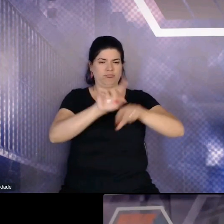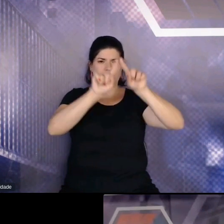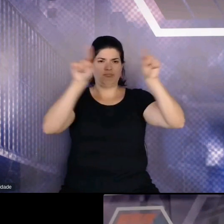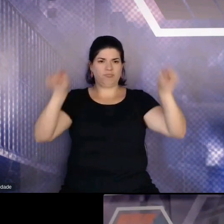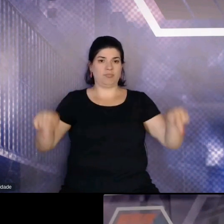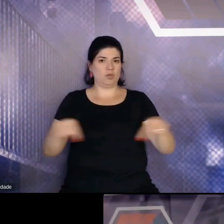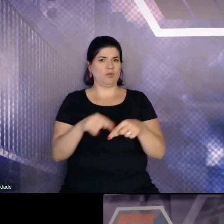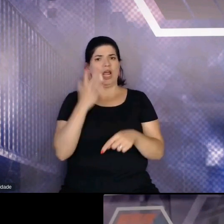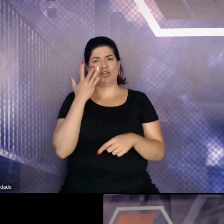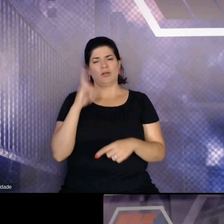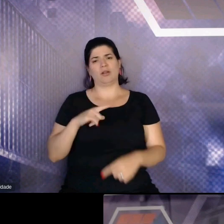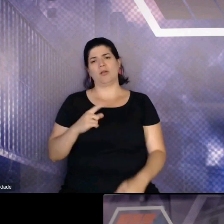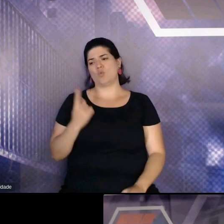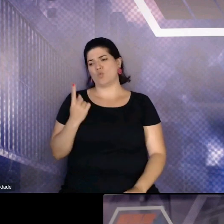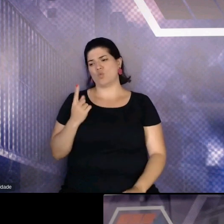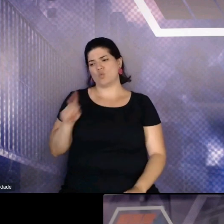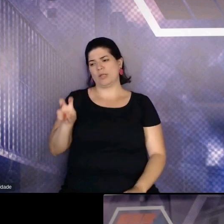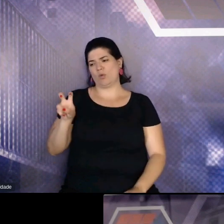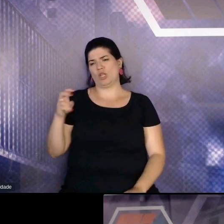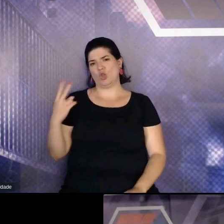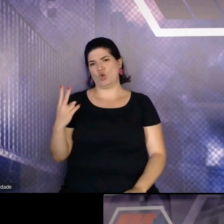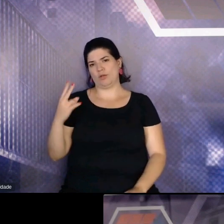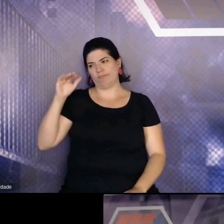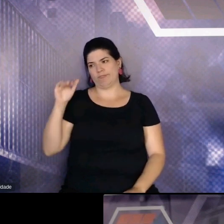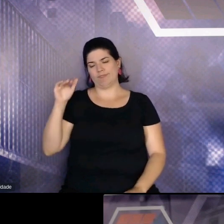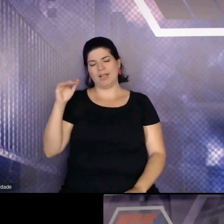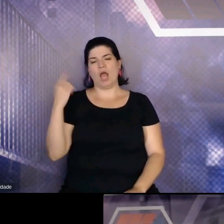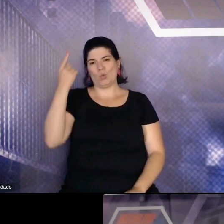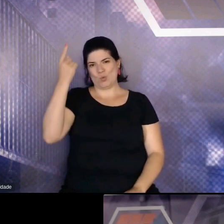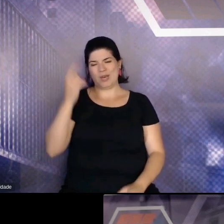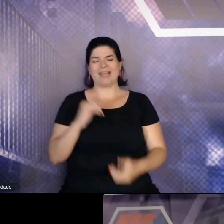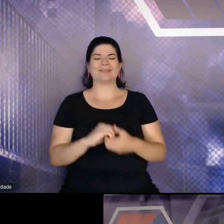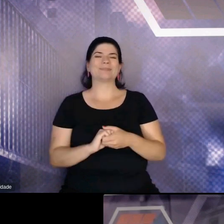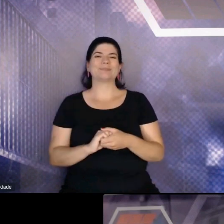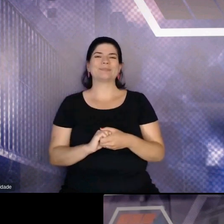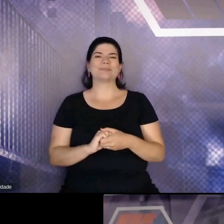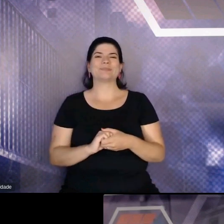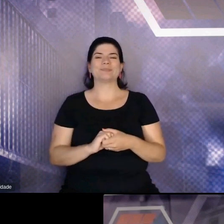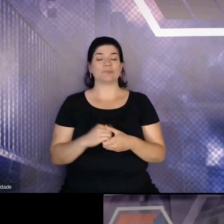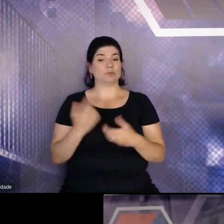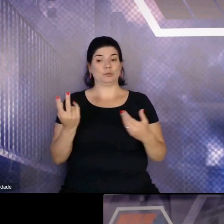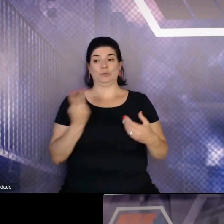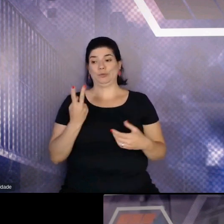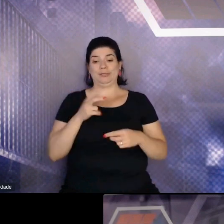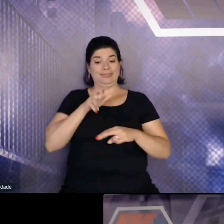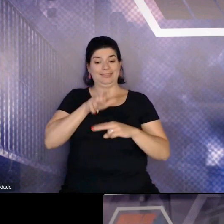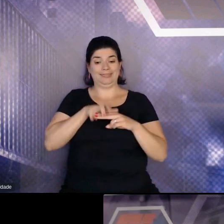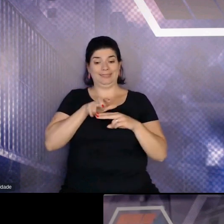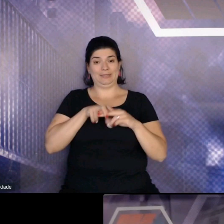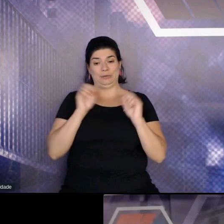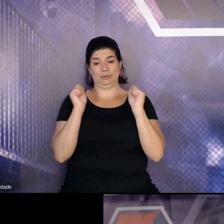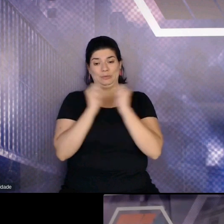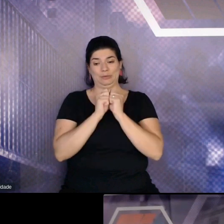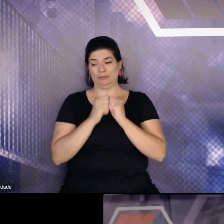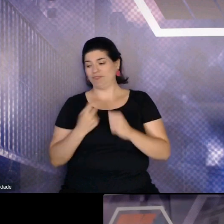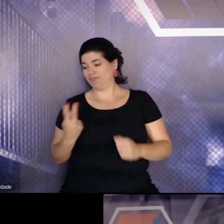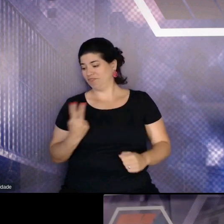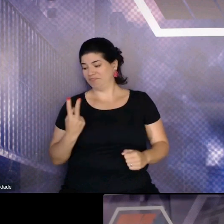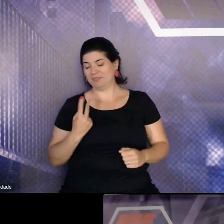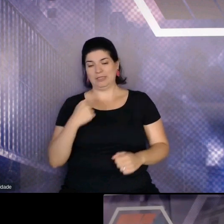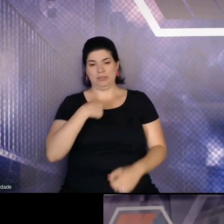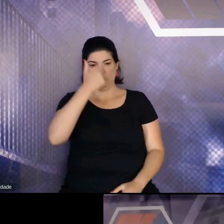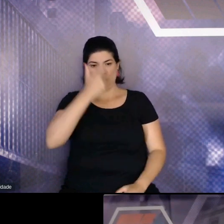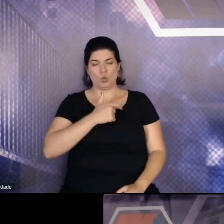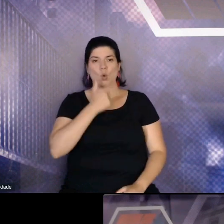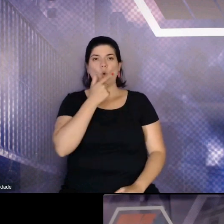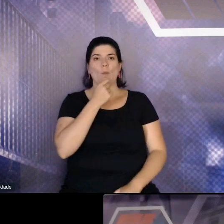isso. E tem 1,52 m, isso eu não tinha falado ainda hoje. Sim, a gente está aqui sentado, um do lado do outro, eu e a Jo, né? Eu sou um